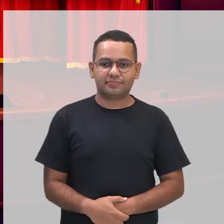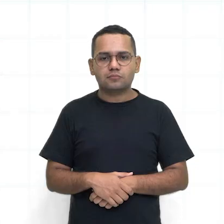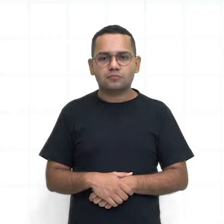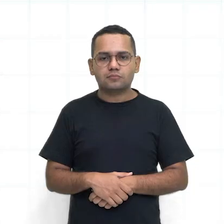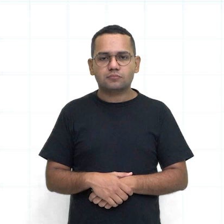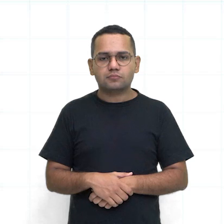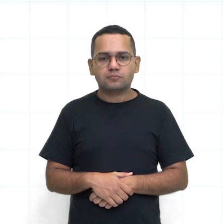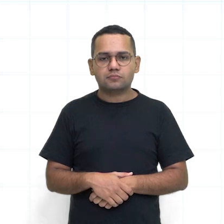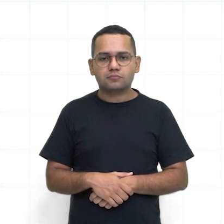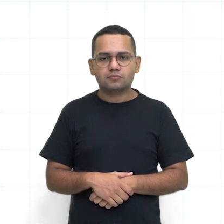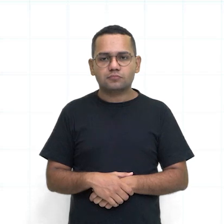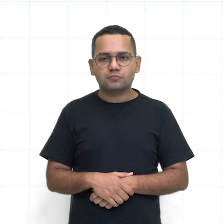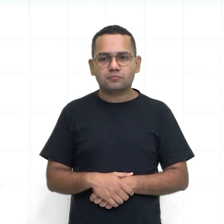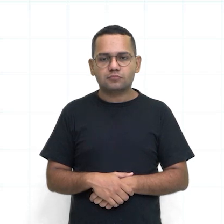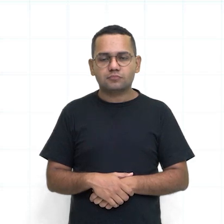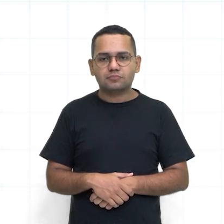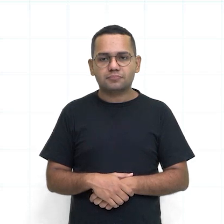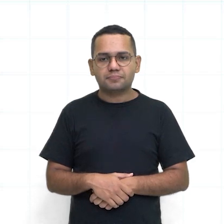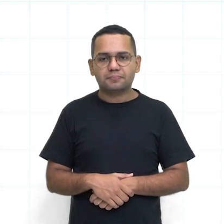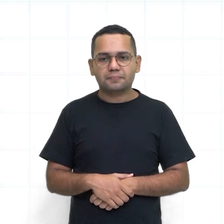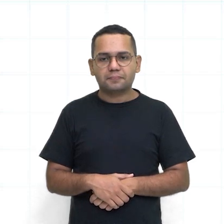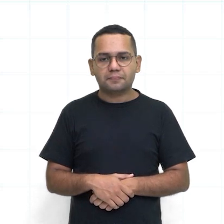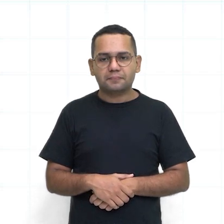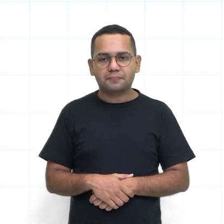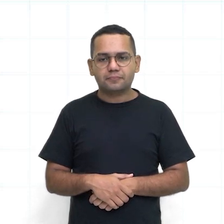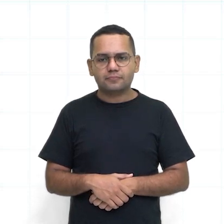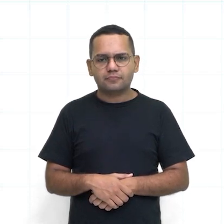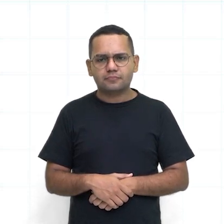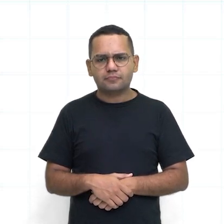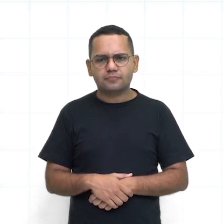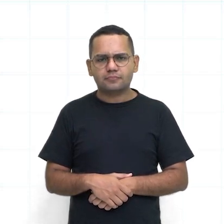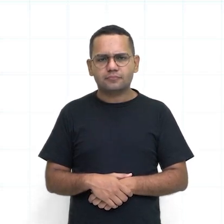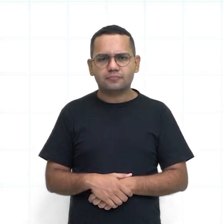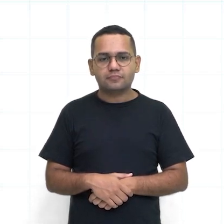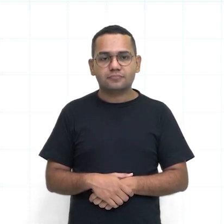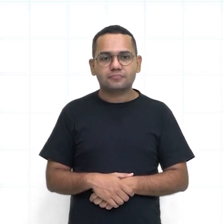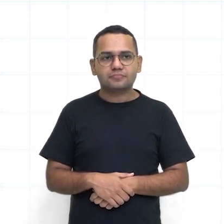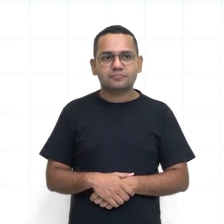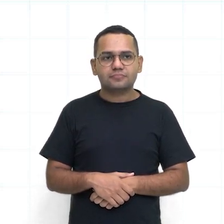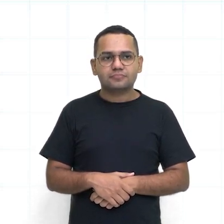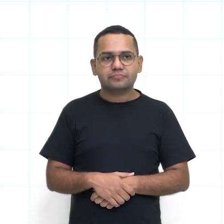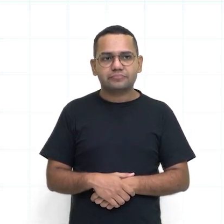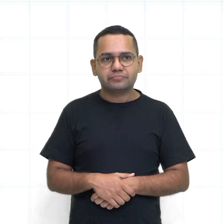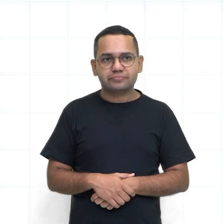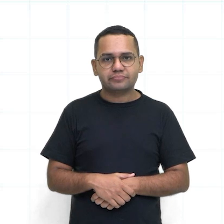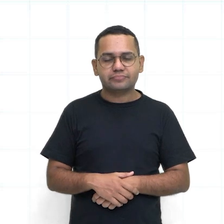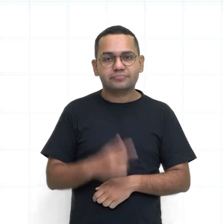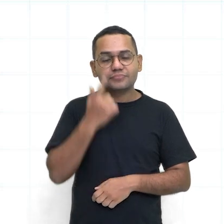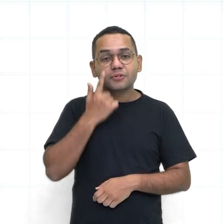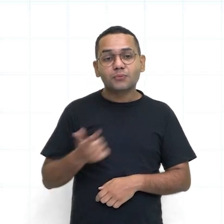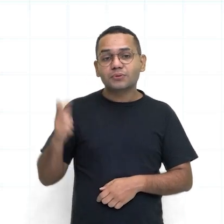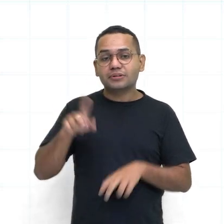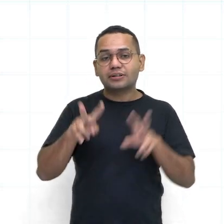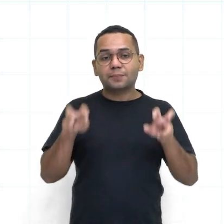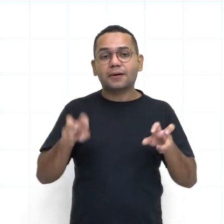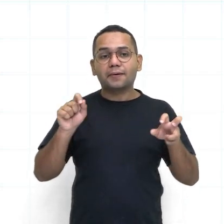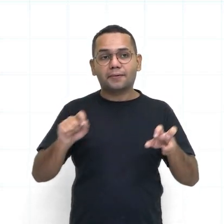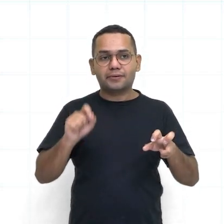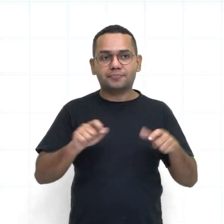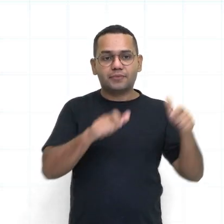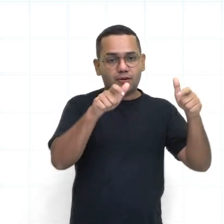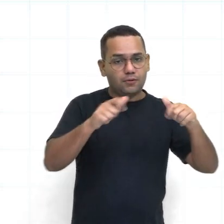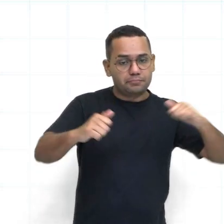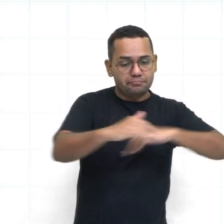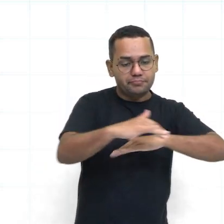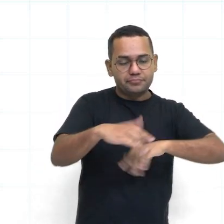culturais. Espaços públicos e urbanos, nos últimos anos, a dança tem se deslocado para espaços